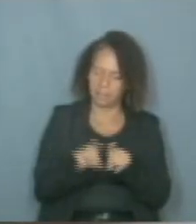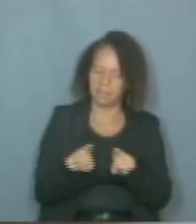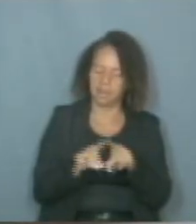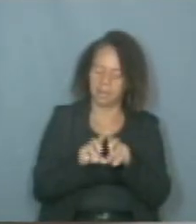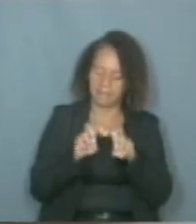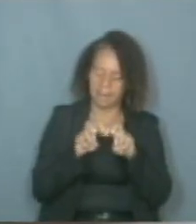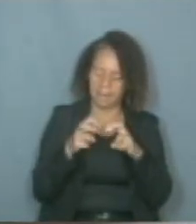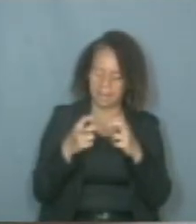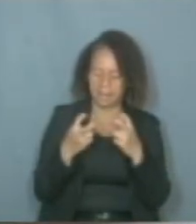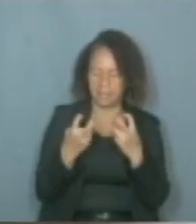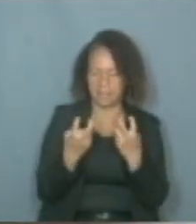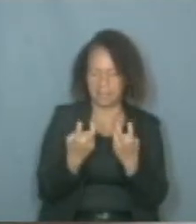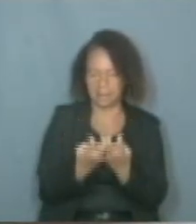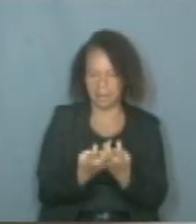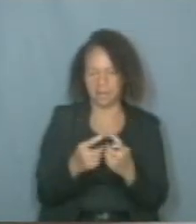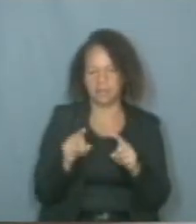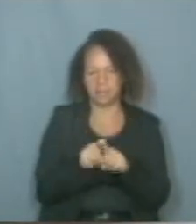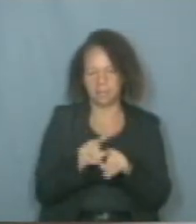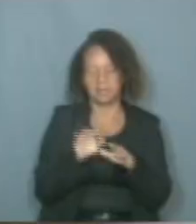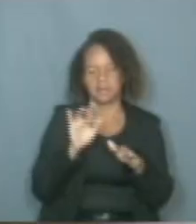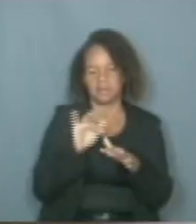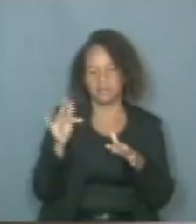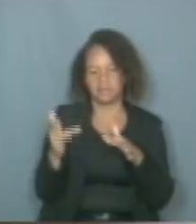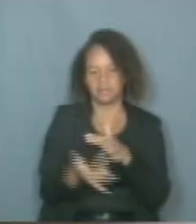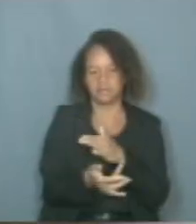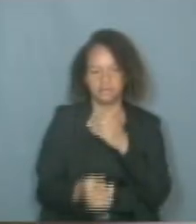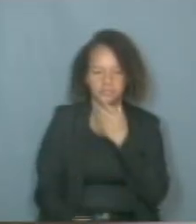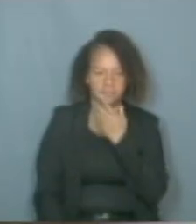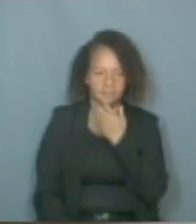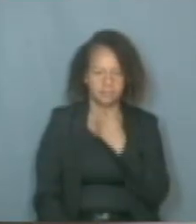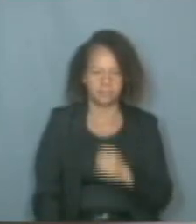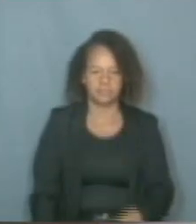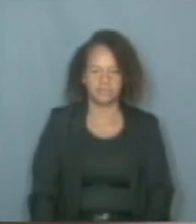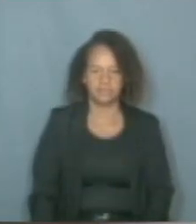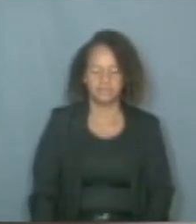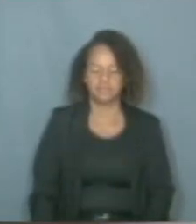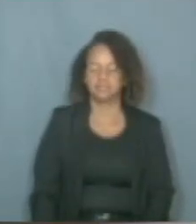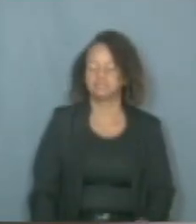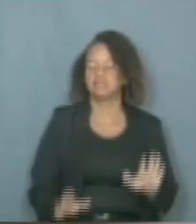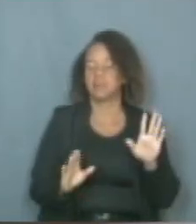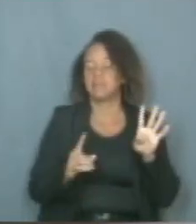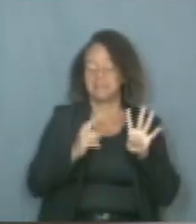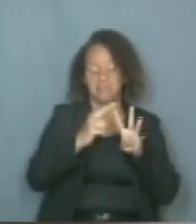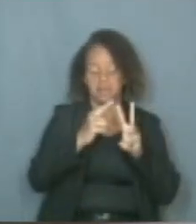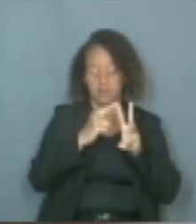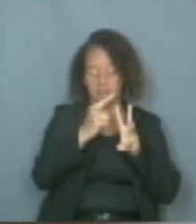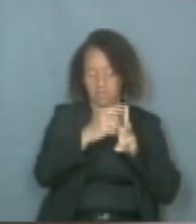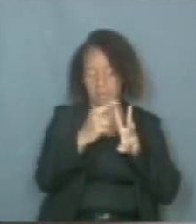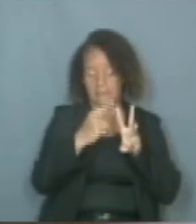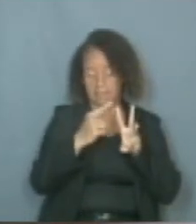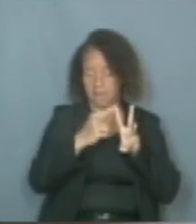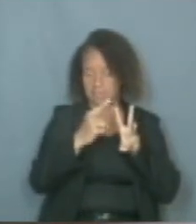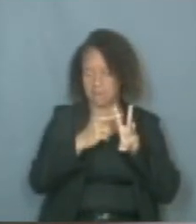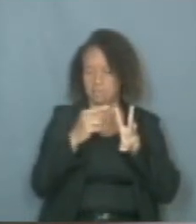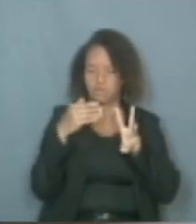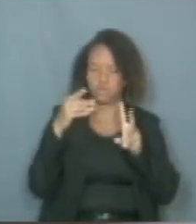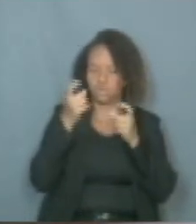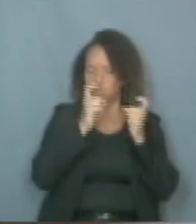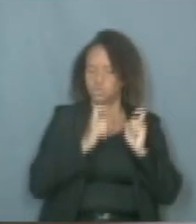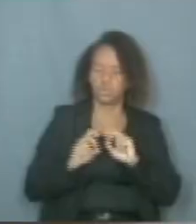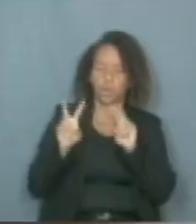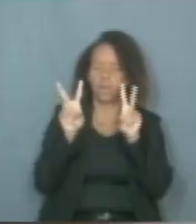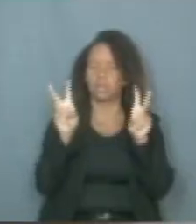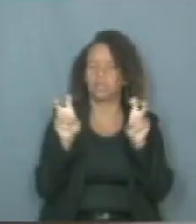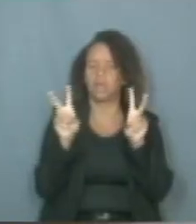nas galerias e nas redes sociais. O primeiro bloco é para discutir o